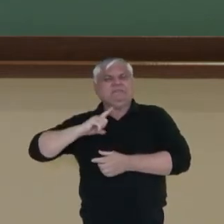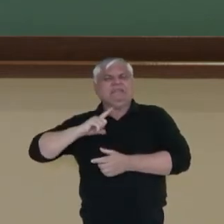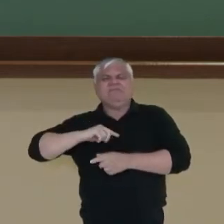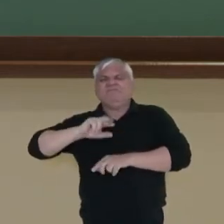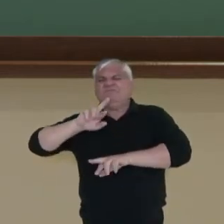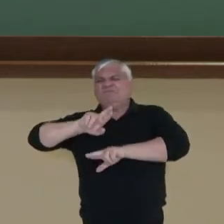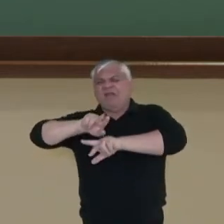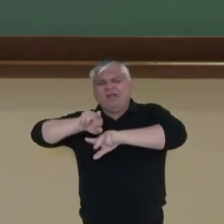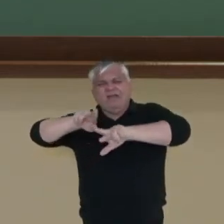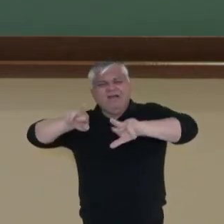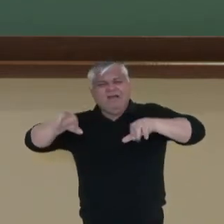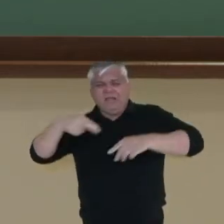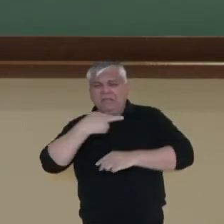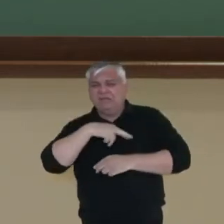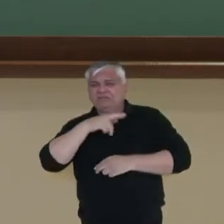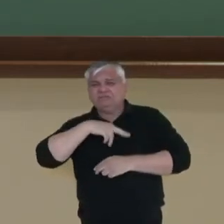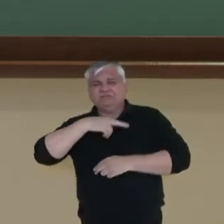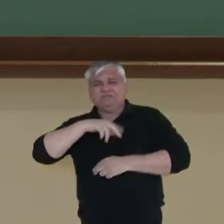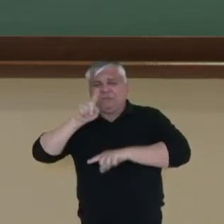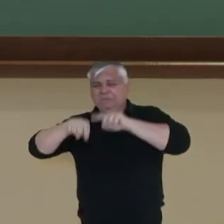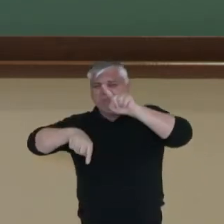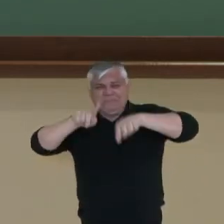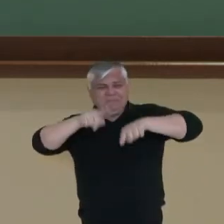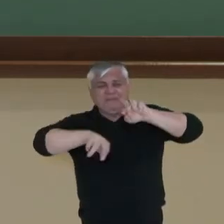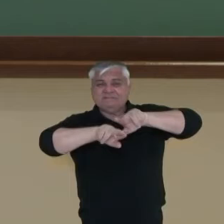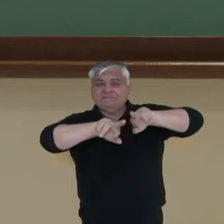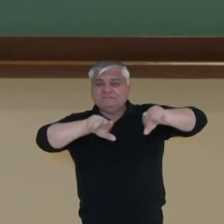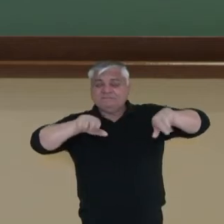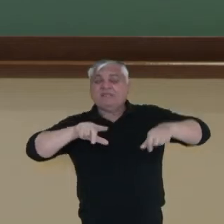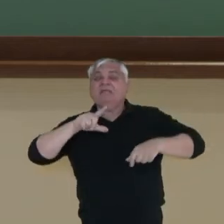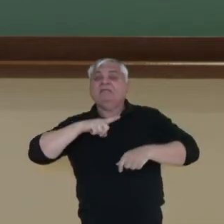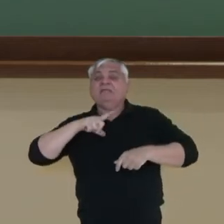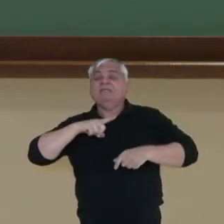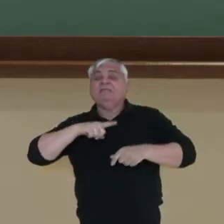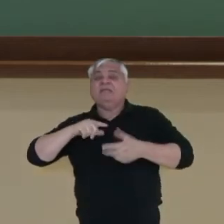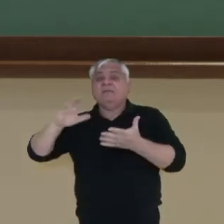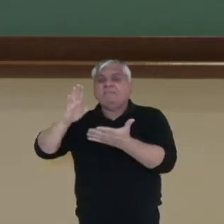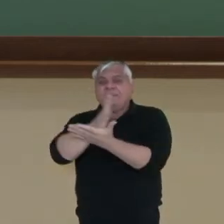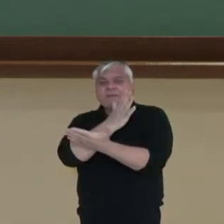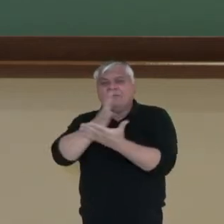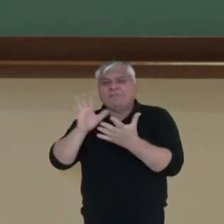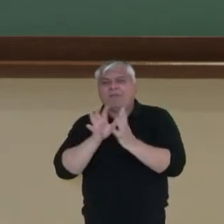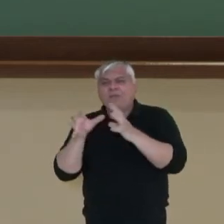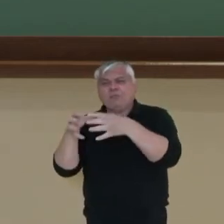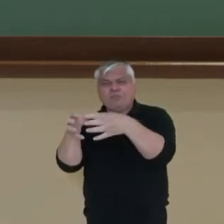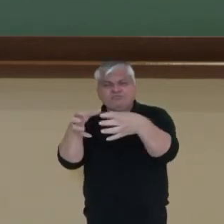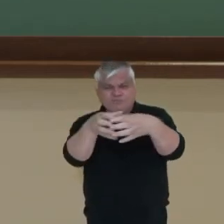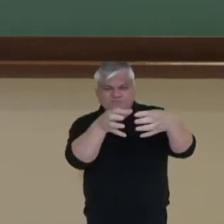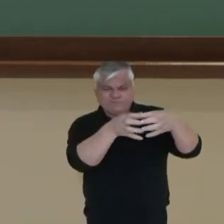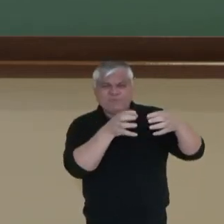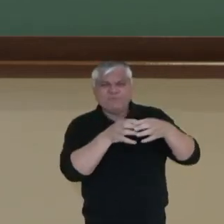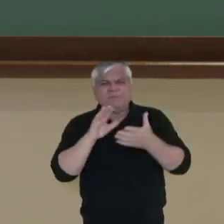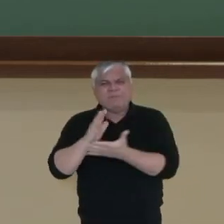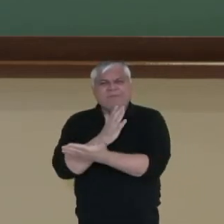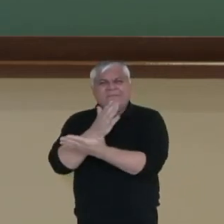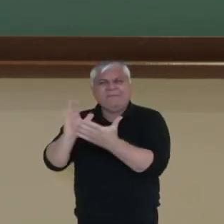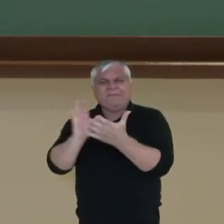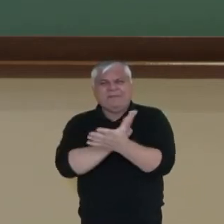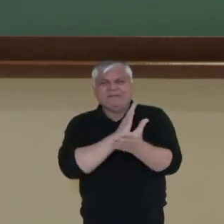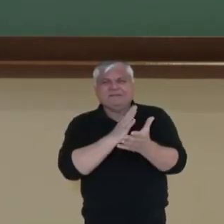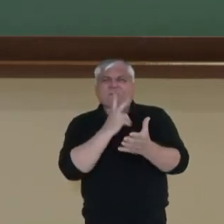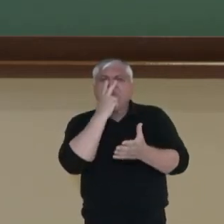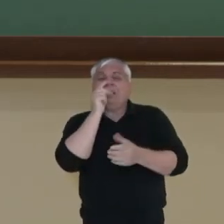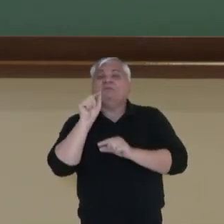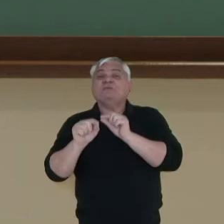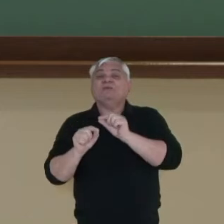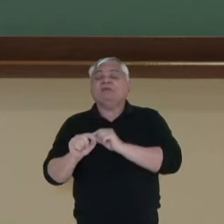no país, vários movimentos separatistas podem acabar usando o que acontece lá como exemplo, e